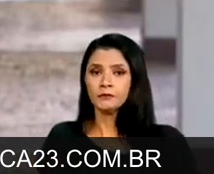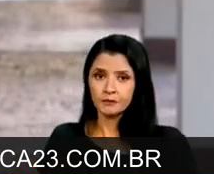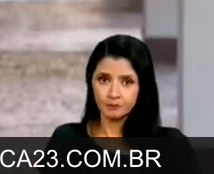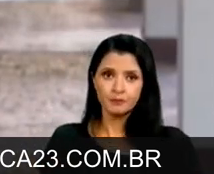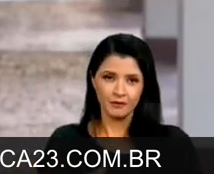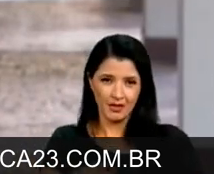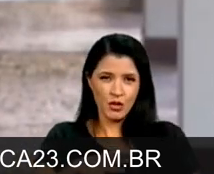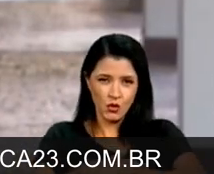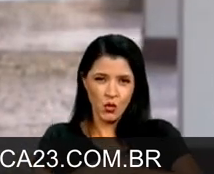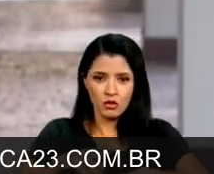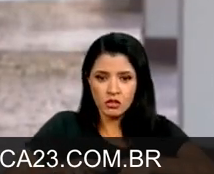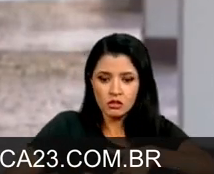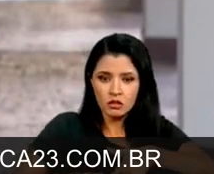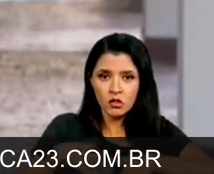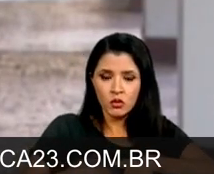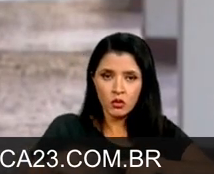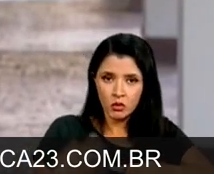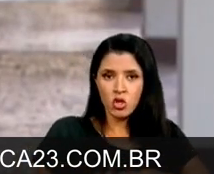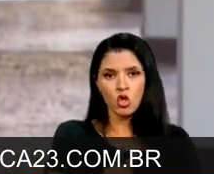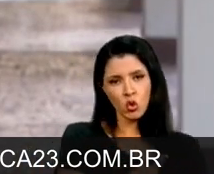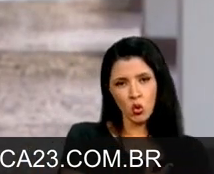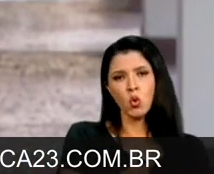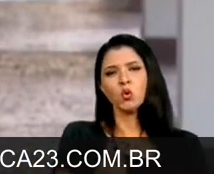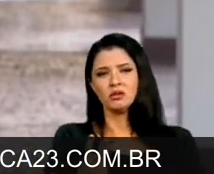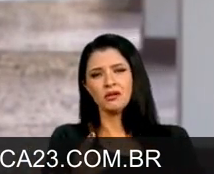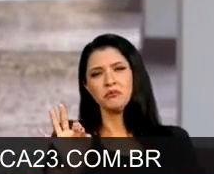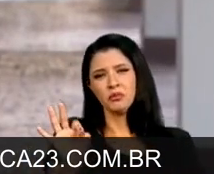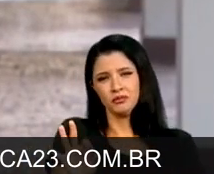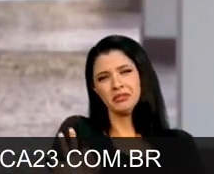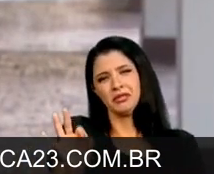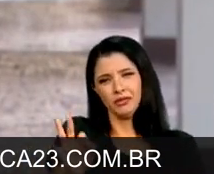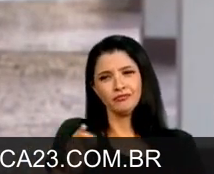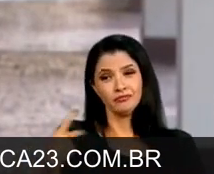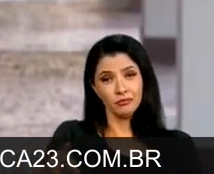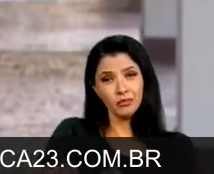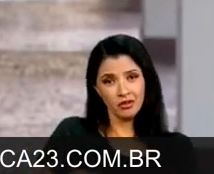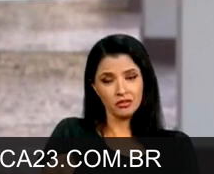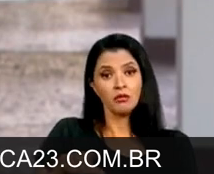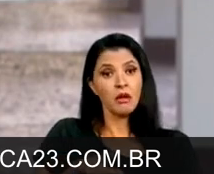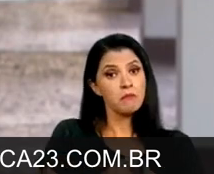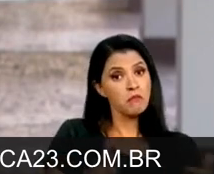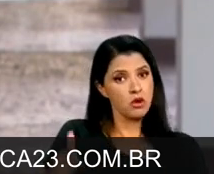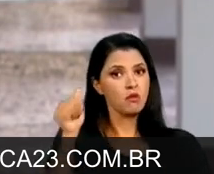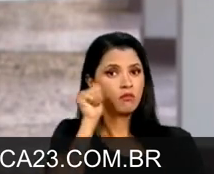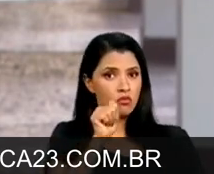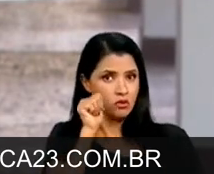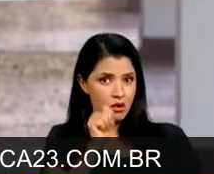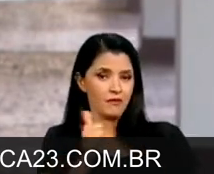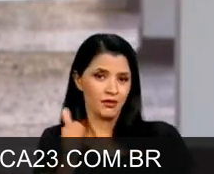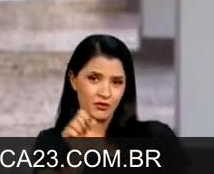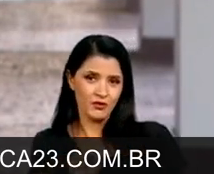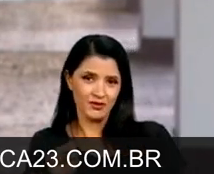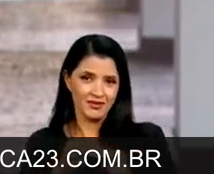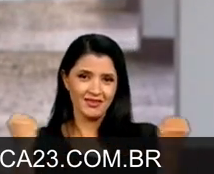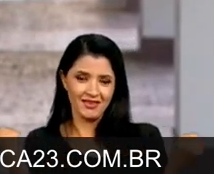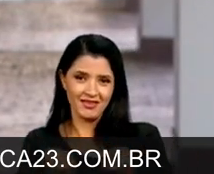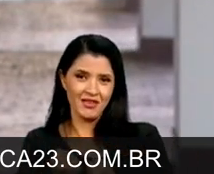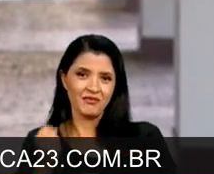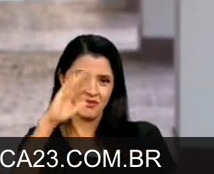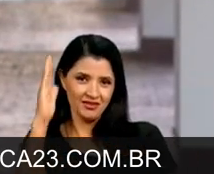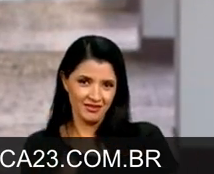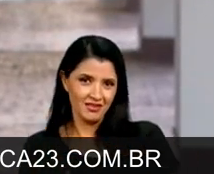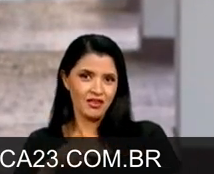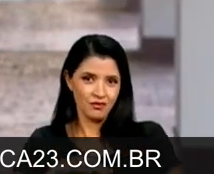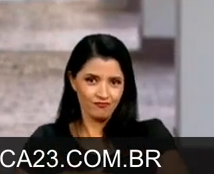da fibromialgia acomete entre 2% e 3% da população, a maioria mulheres, segundo a Sociedade Brasileira de Reumatologia.